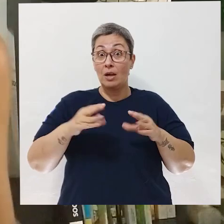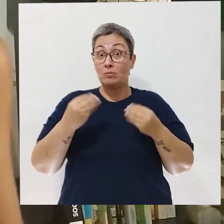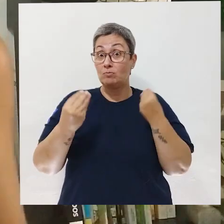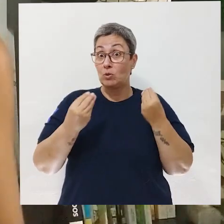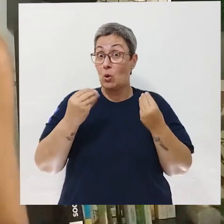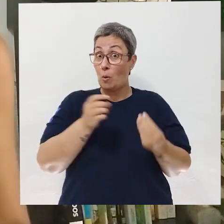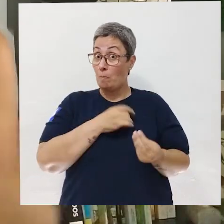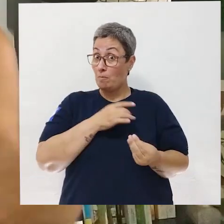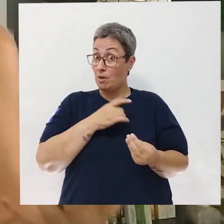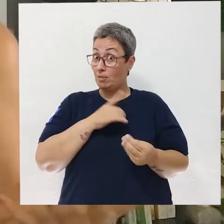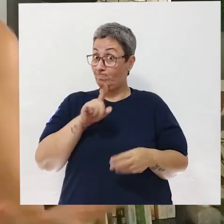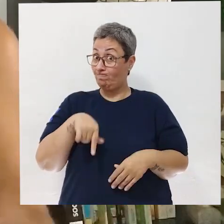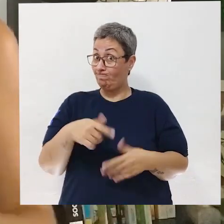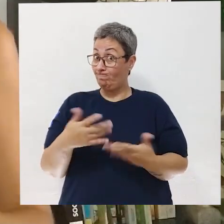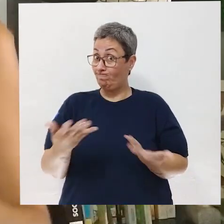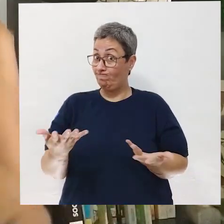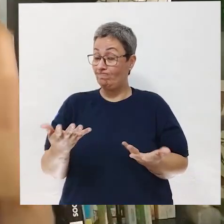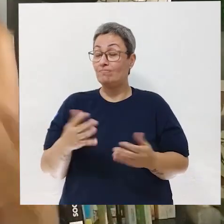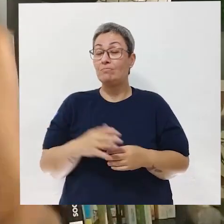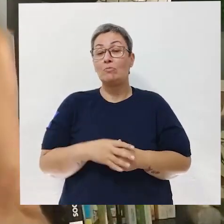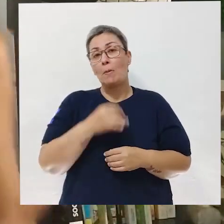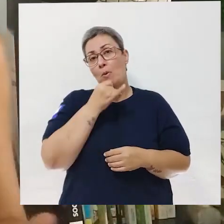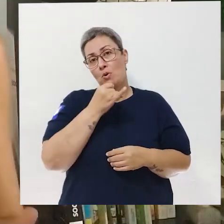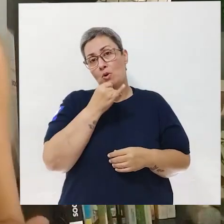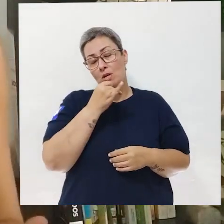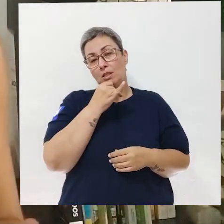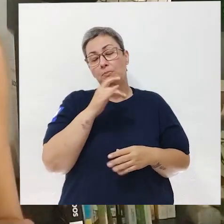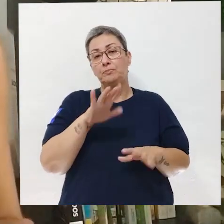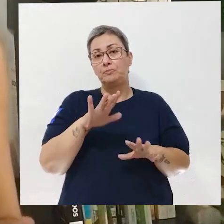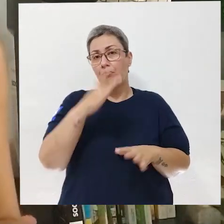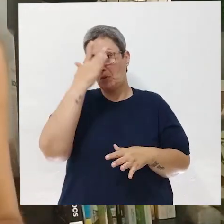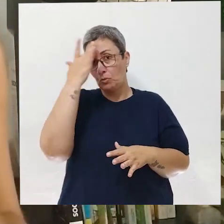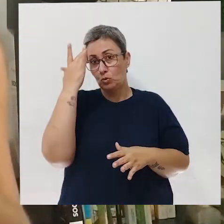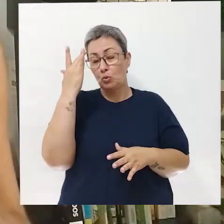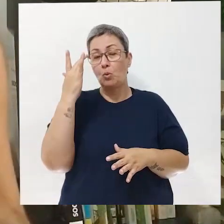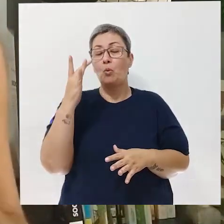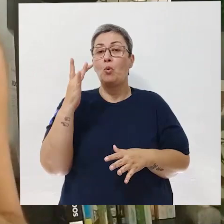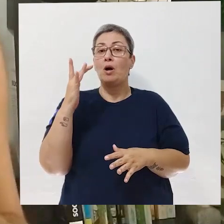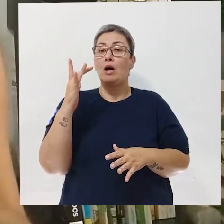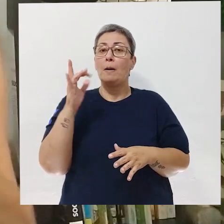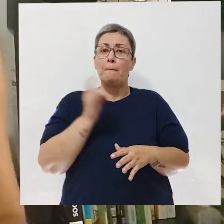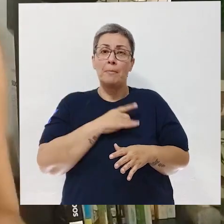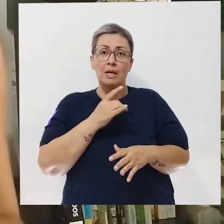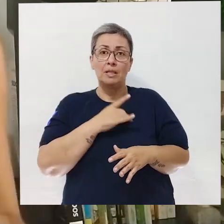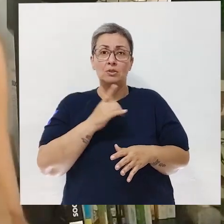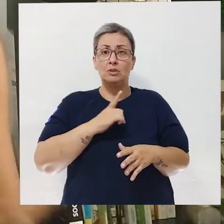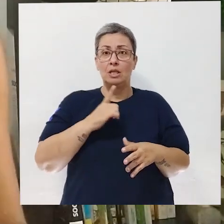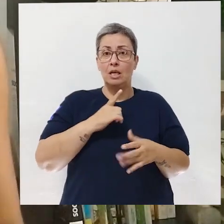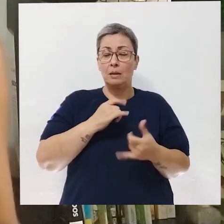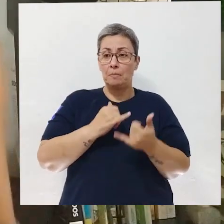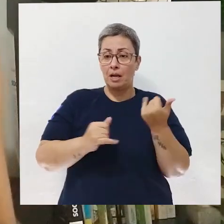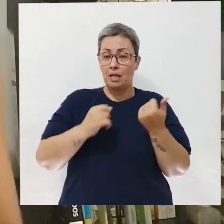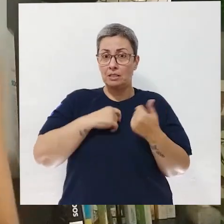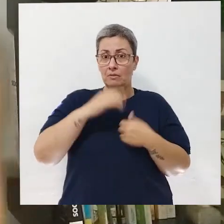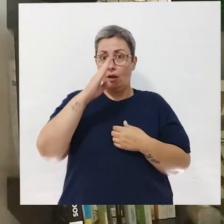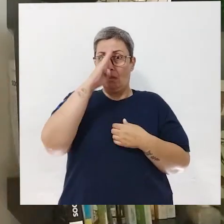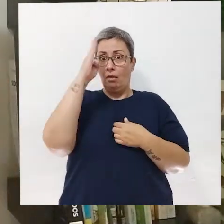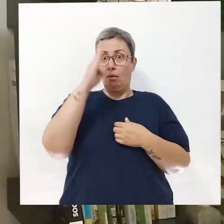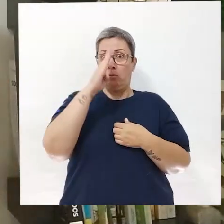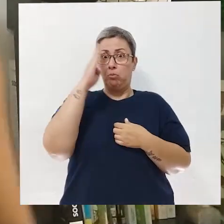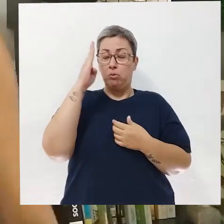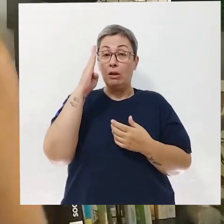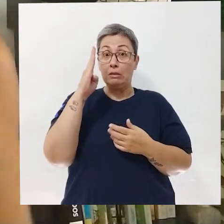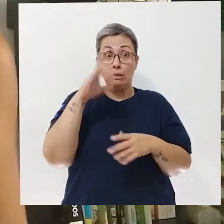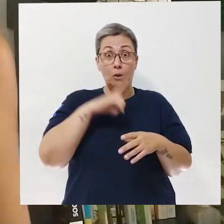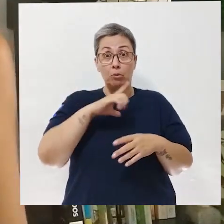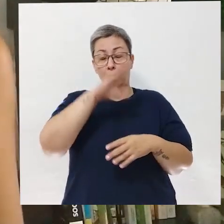tem. Então, por exemplo, existem algumas pessoas que têm um medo que dá aquela sensação de desmaio. Tem umas